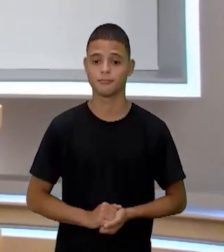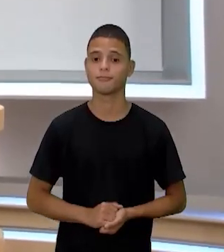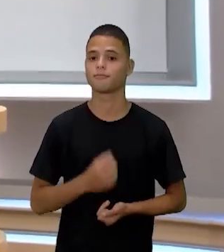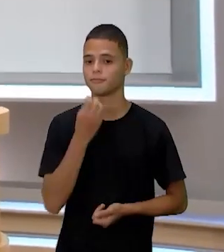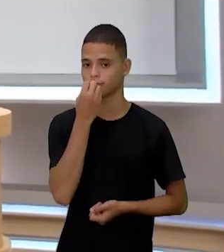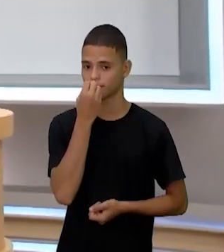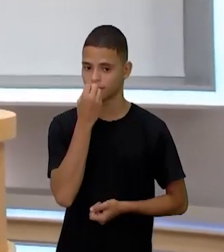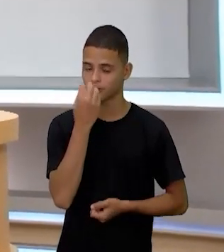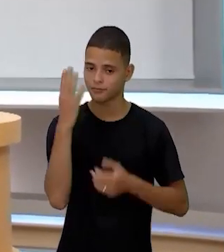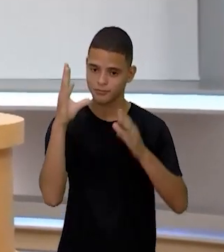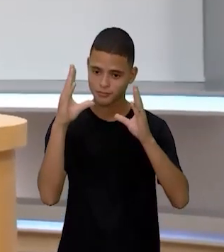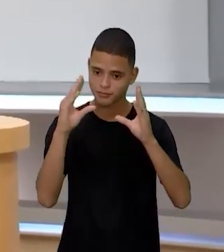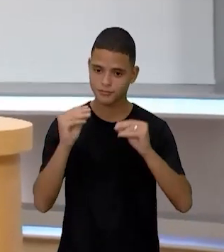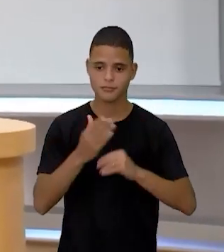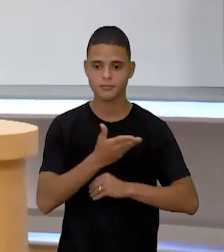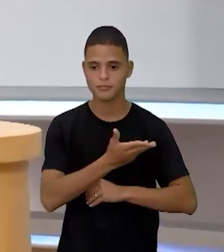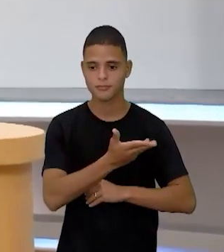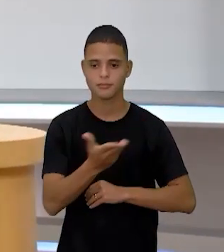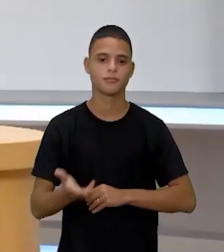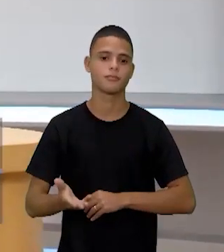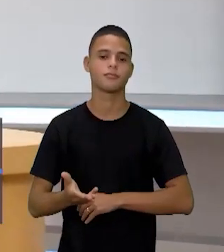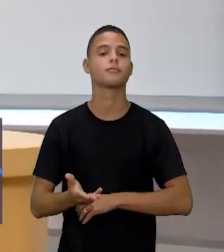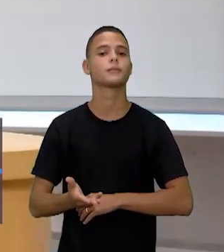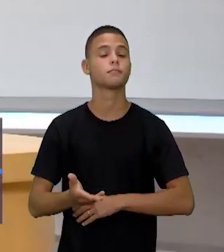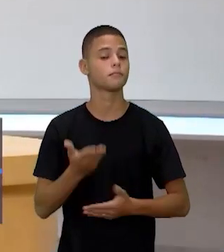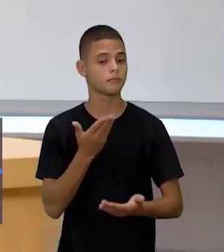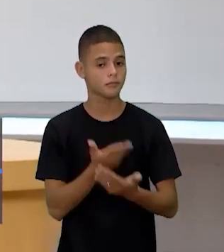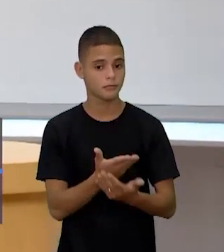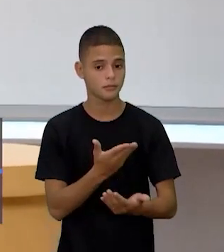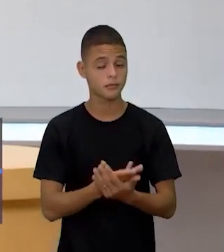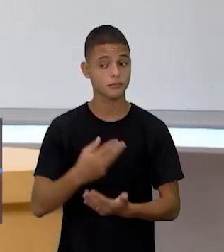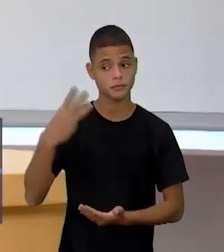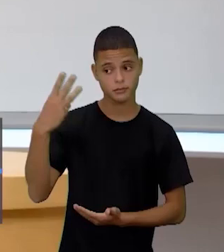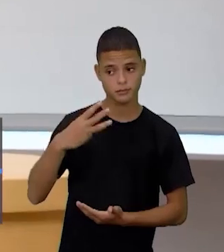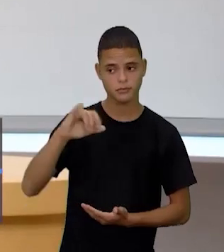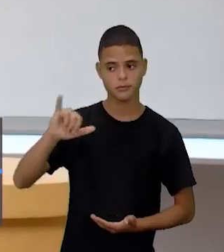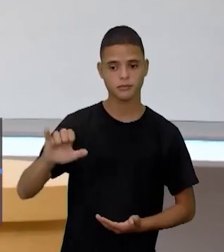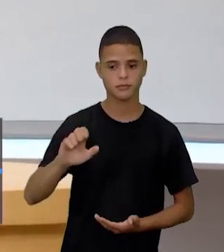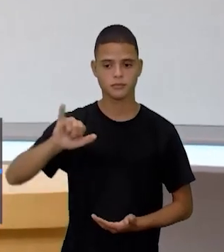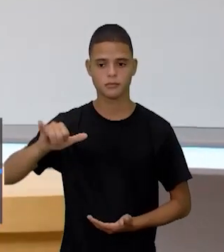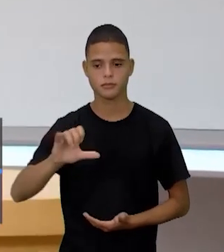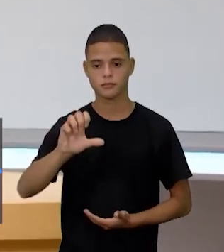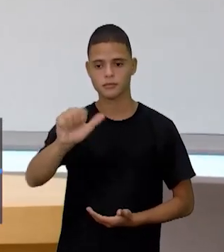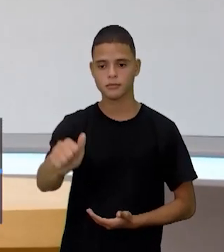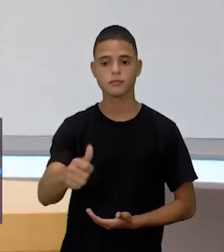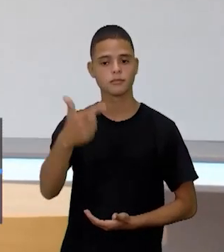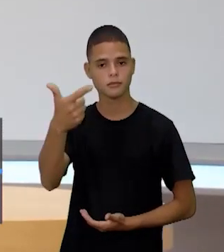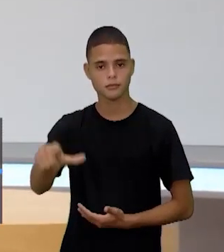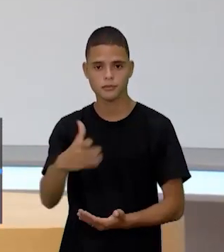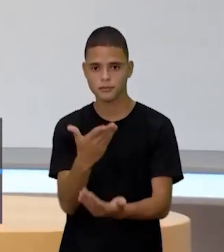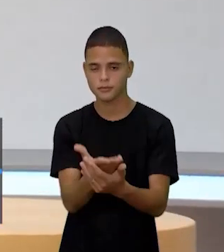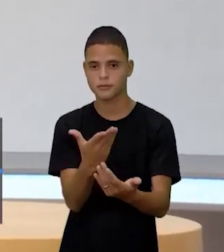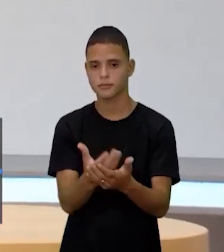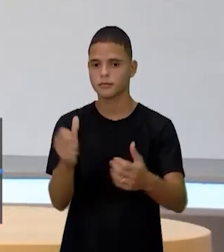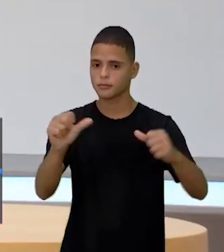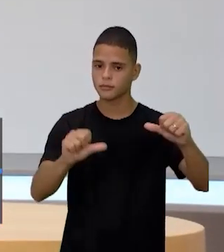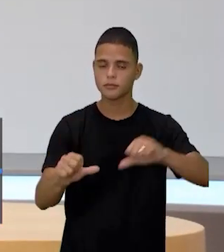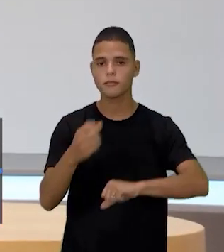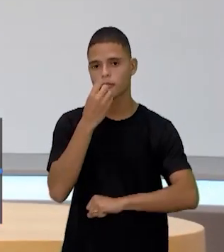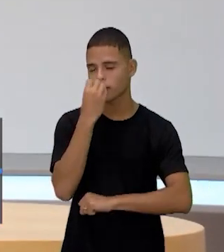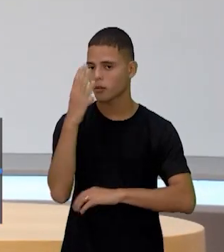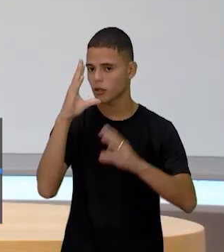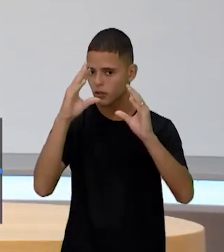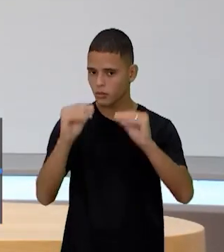Boa noite, estudantes do terceiro termo do EJA. Sejam bem-vindos a mais uma aula de Química. Boa noite, professores que